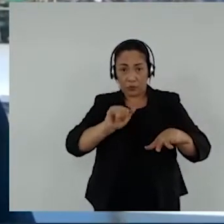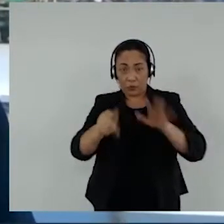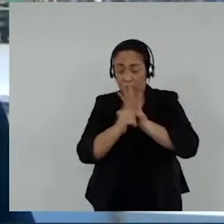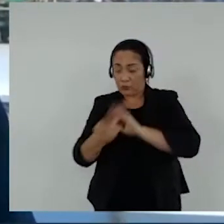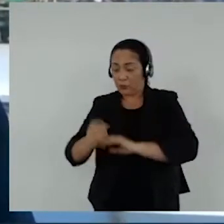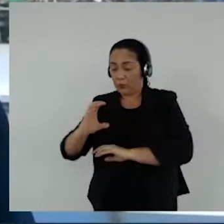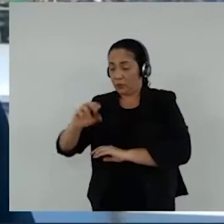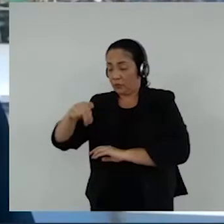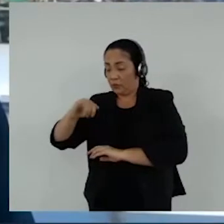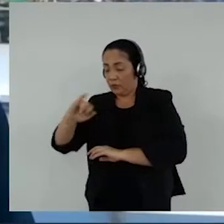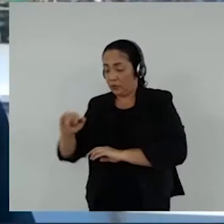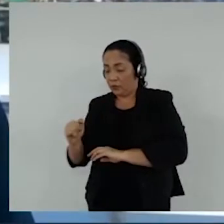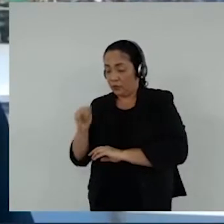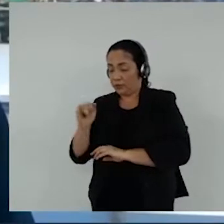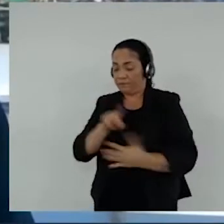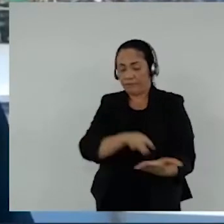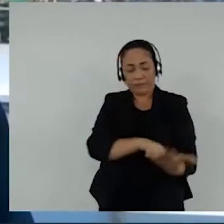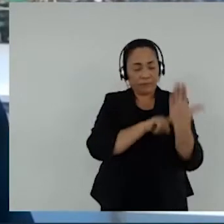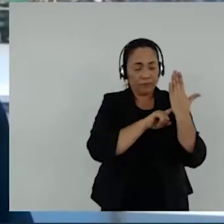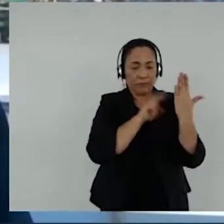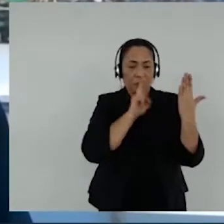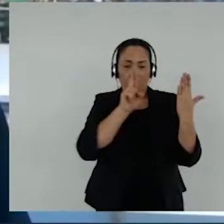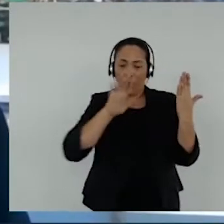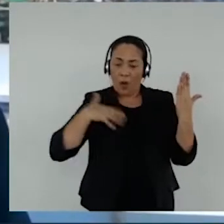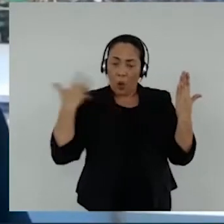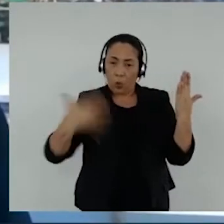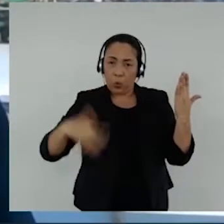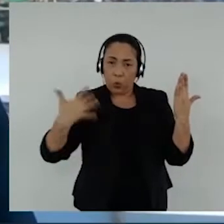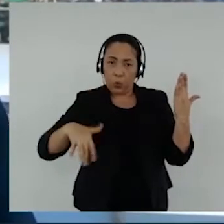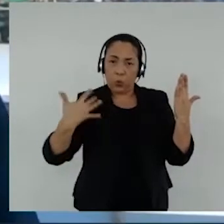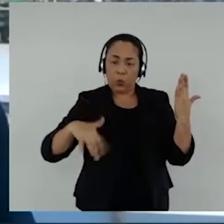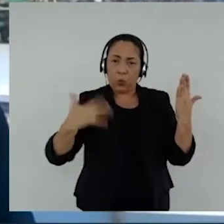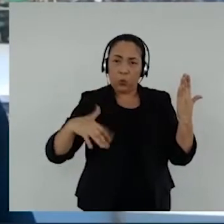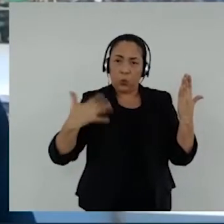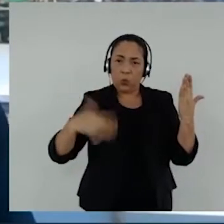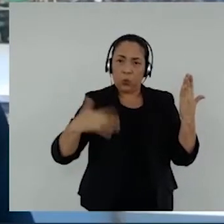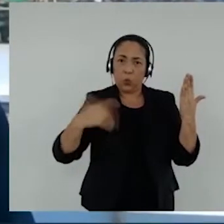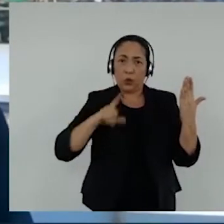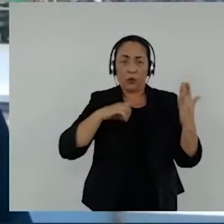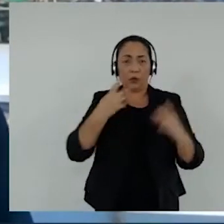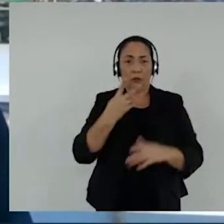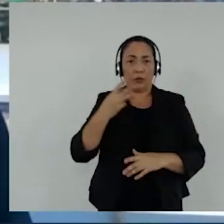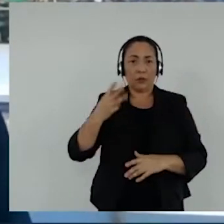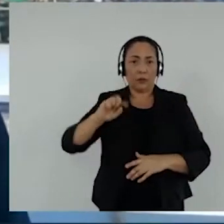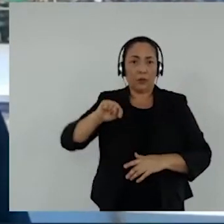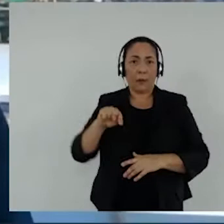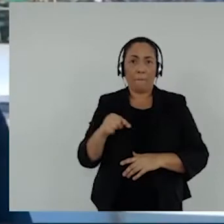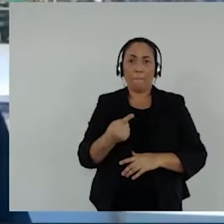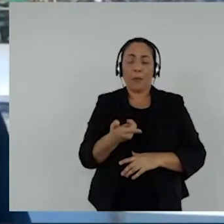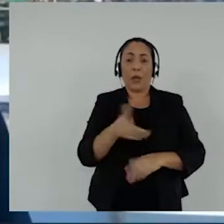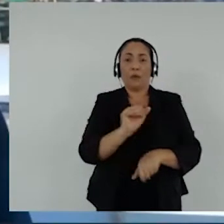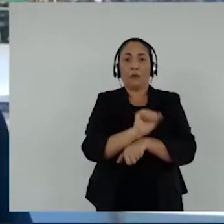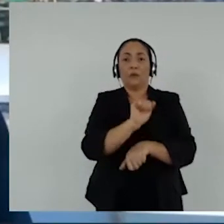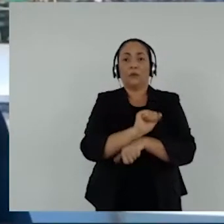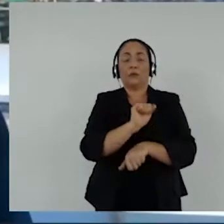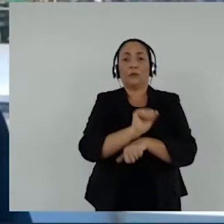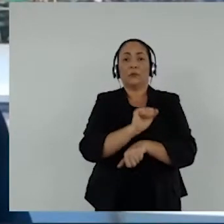com alguns diagnósticos que nos alarmaram, professora Patrícia. Há 43 mil processos aguardando o